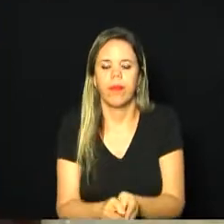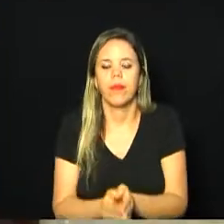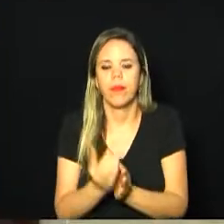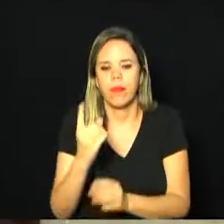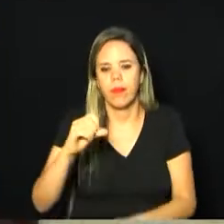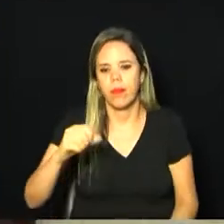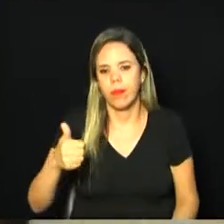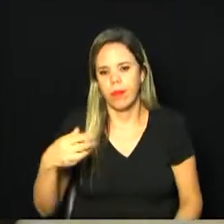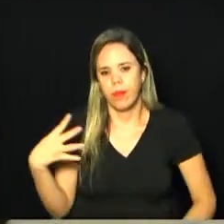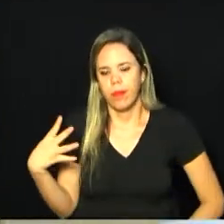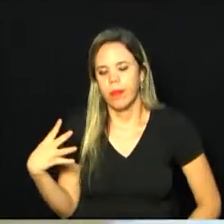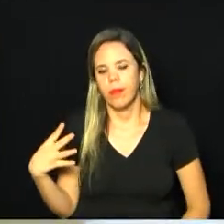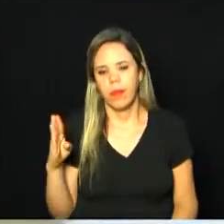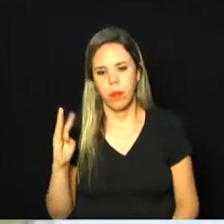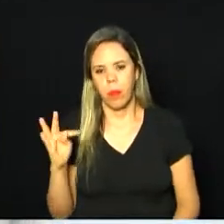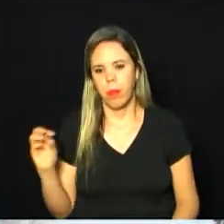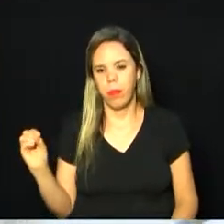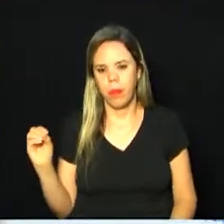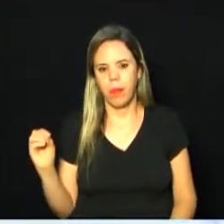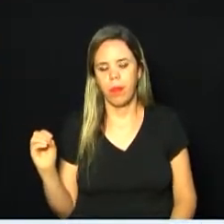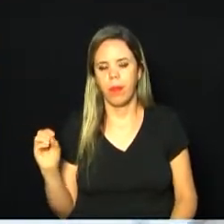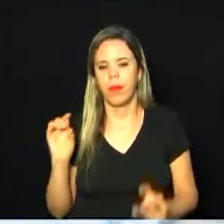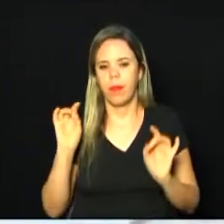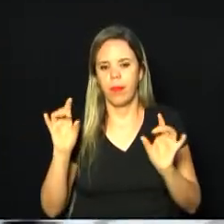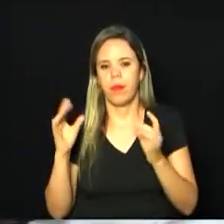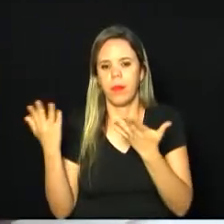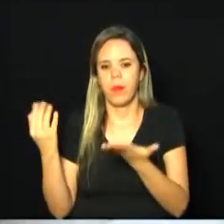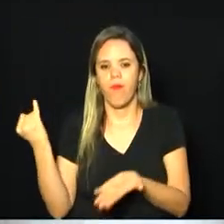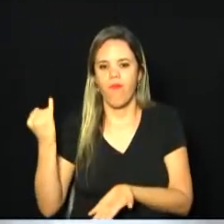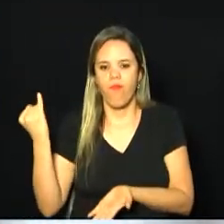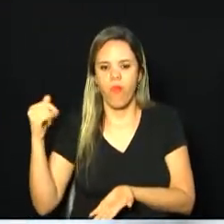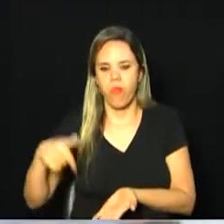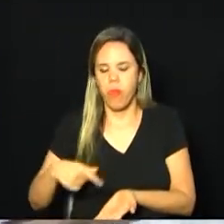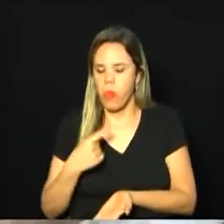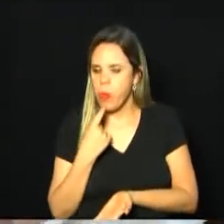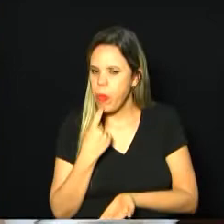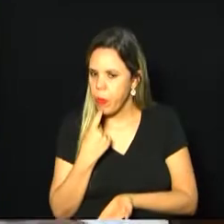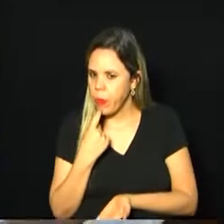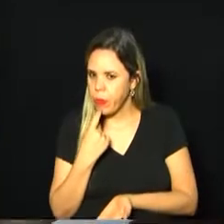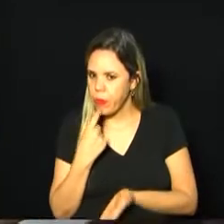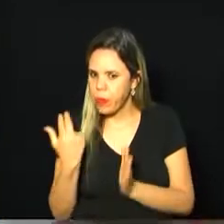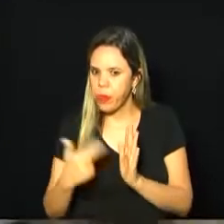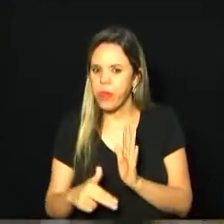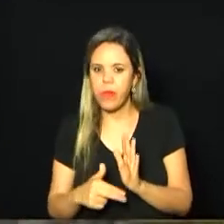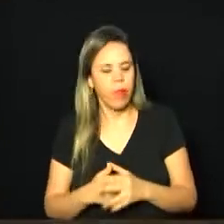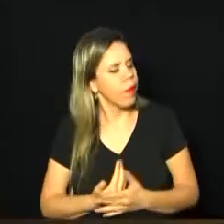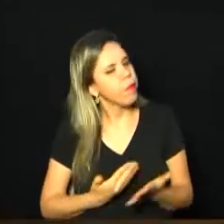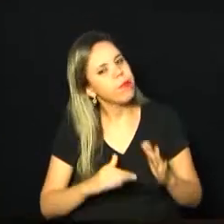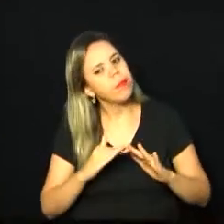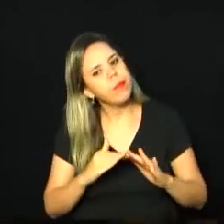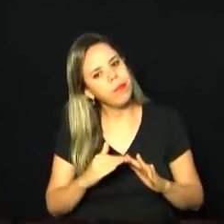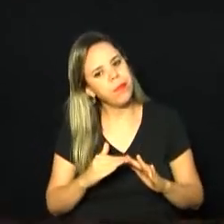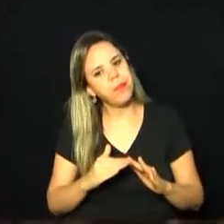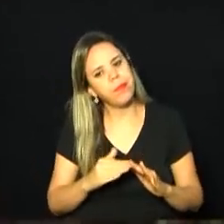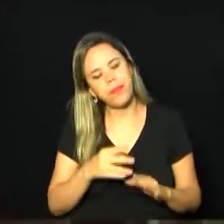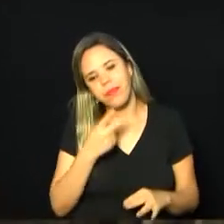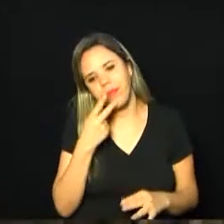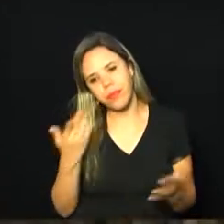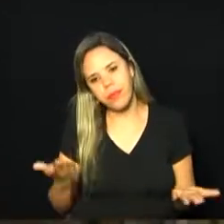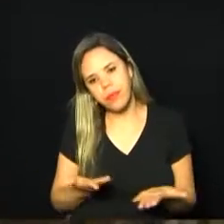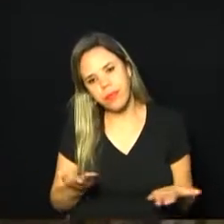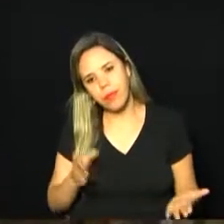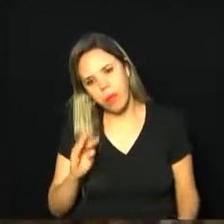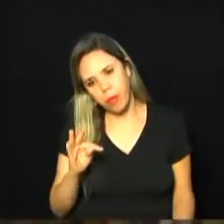ao Bento Quirino é uma figura importantíssima para Campinas e que dá nome ao Colégio Gabriel que você comentou